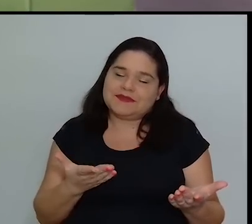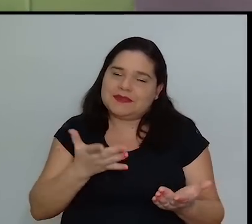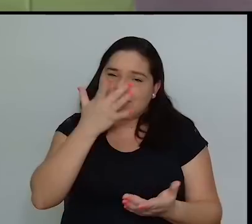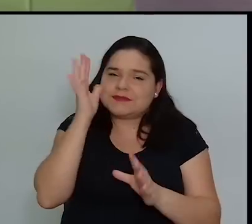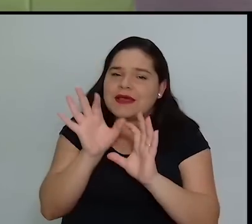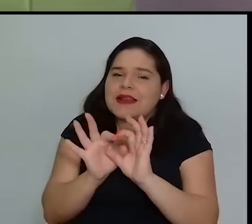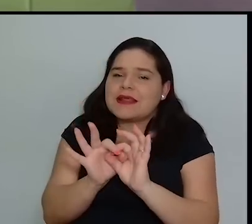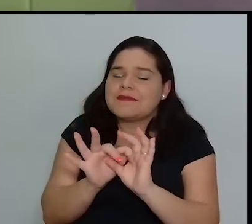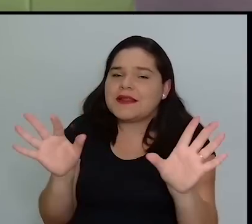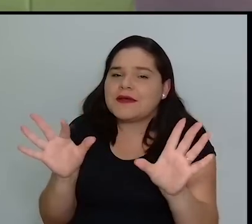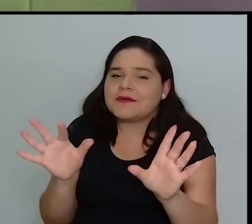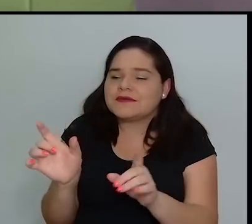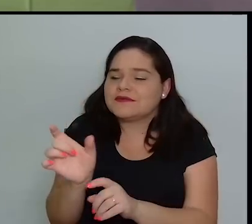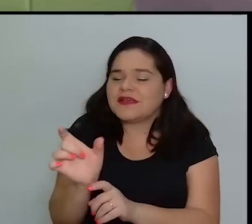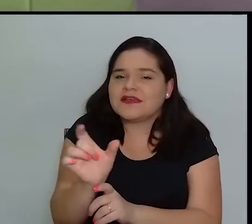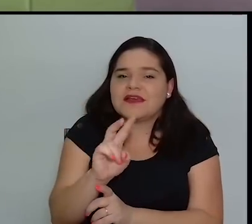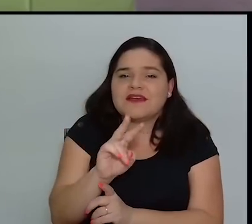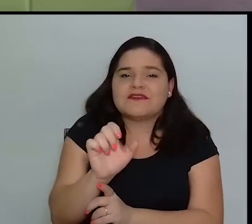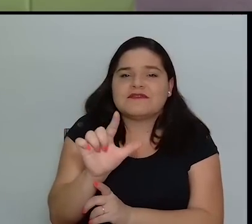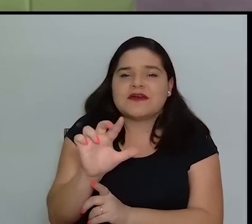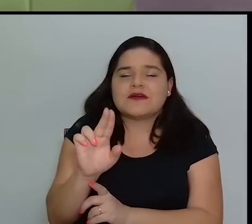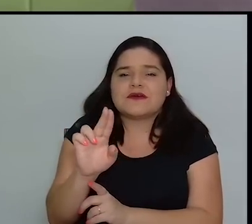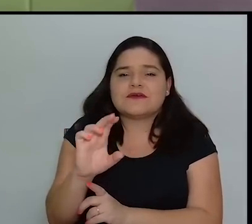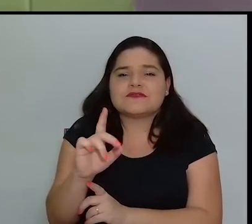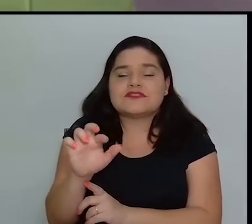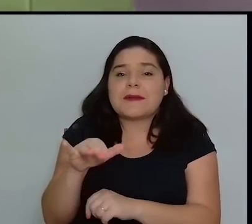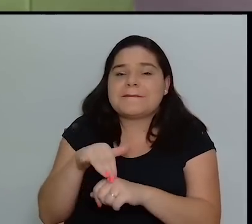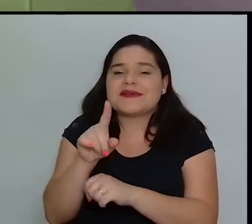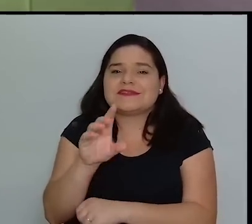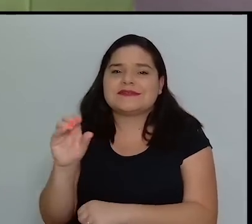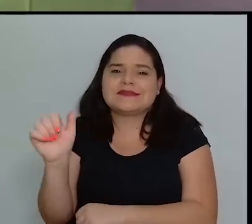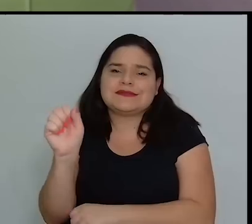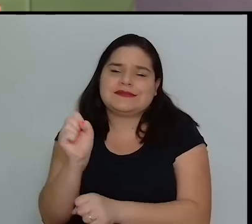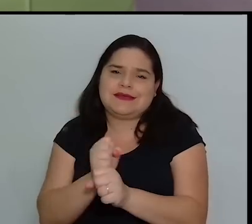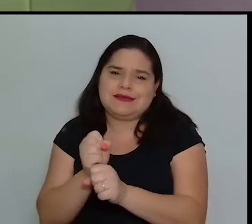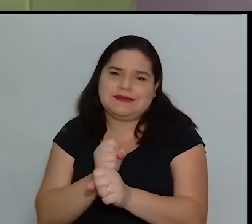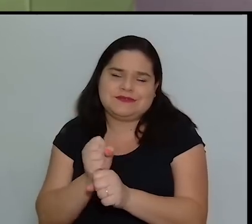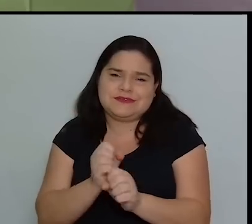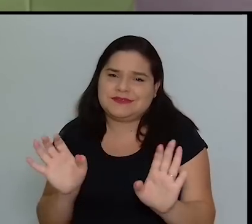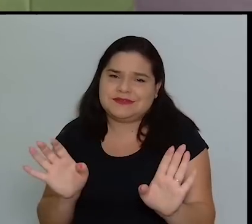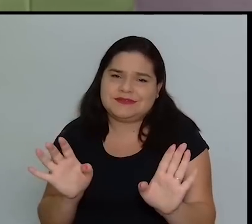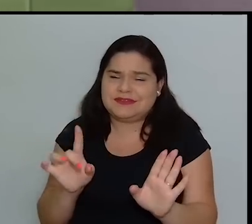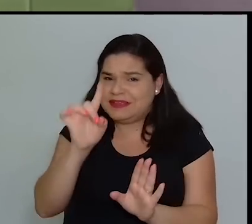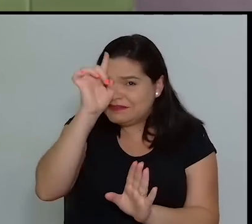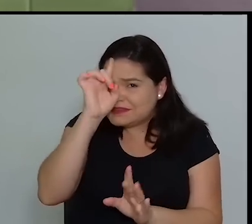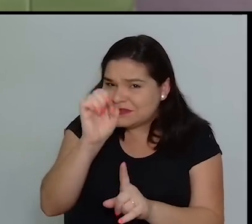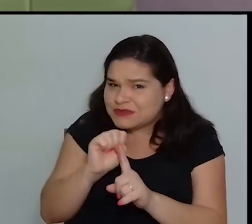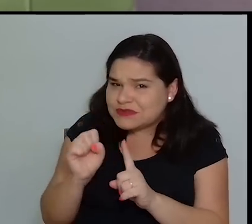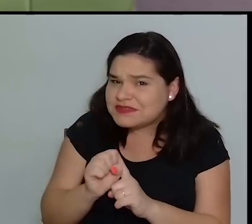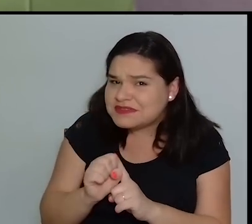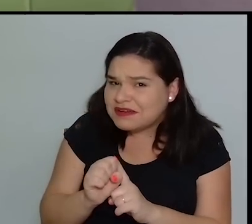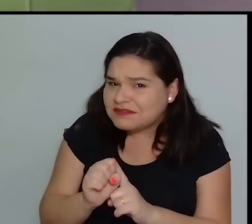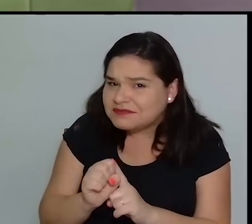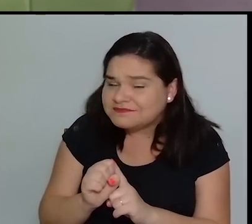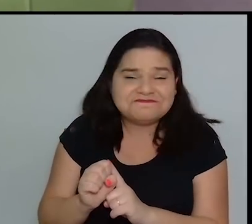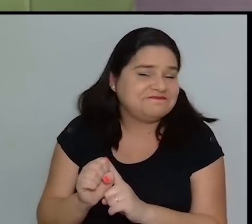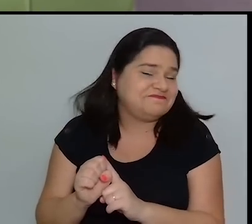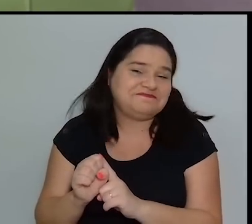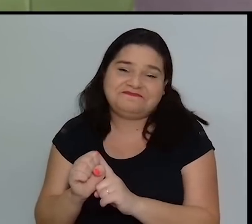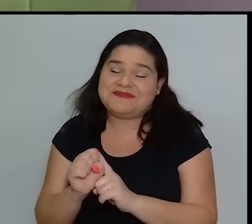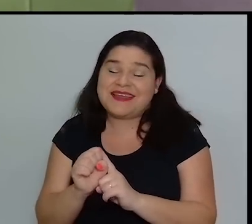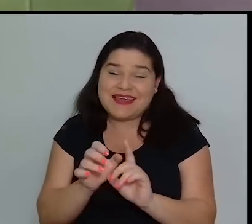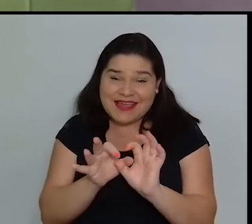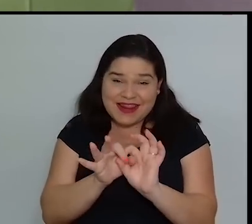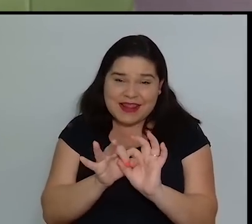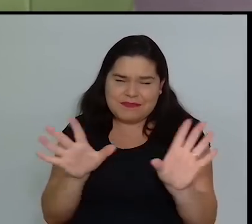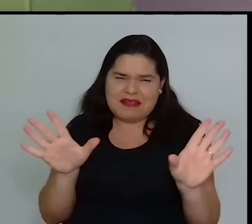inventaram o voucher há mais de 100 anos Isso não é uma invenção social Ok os liberais de verdade